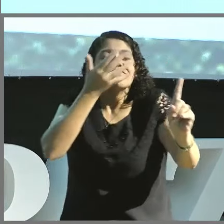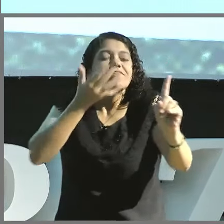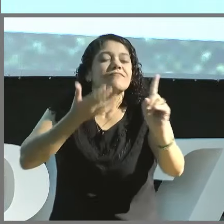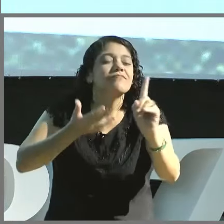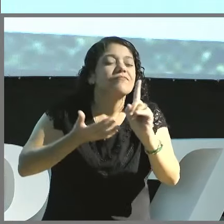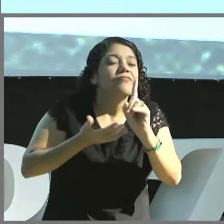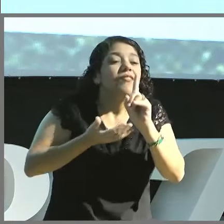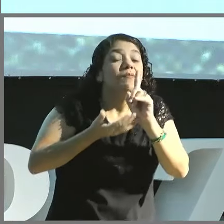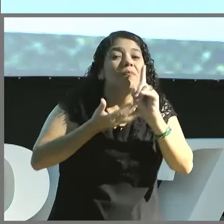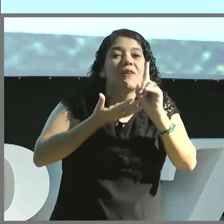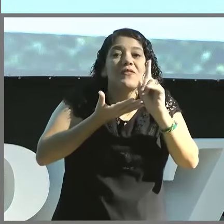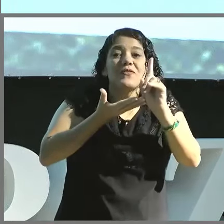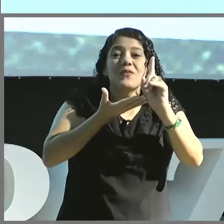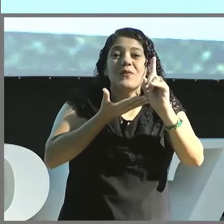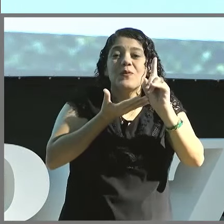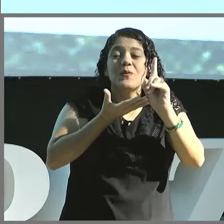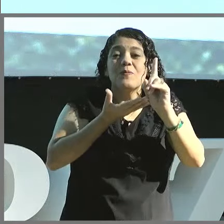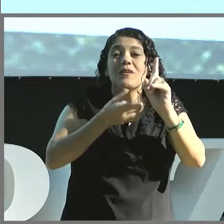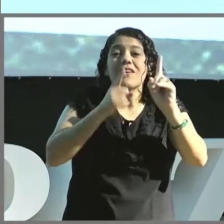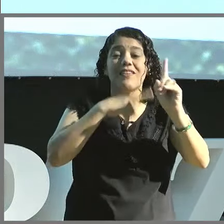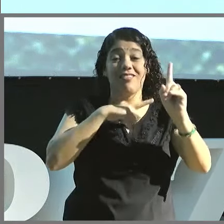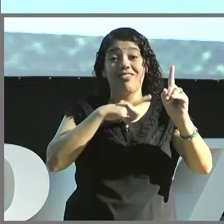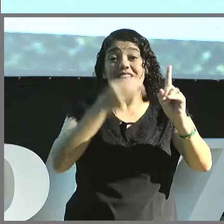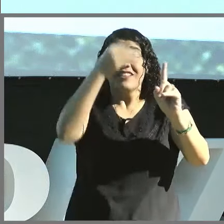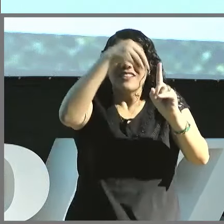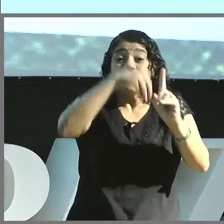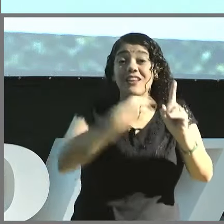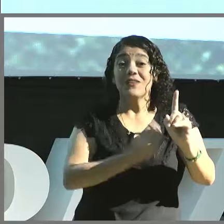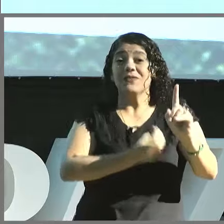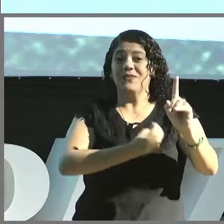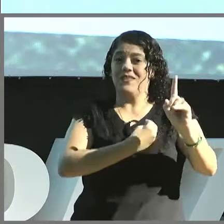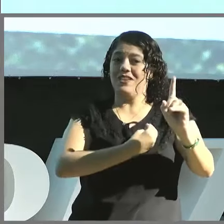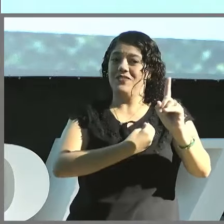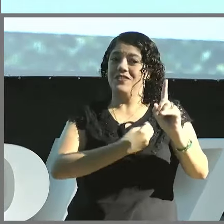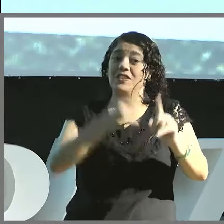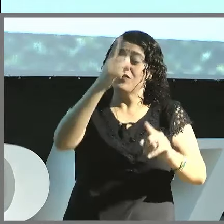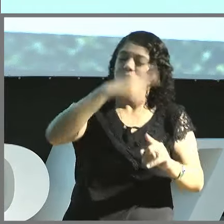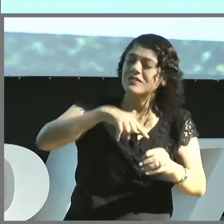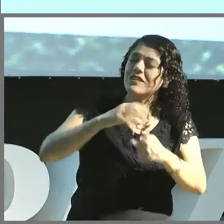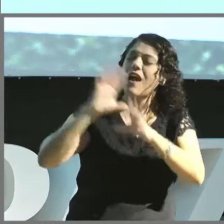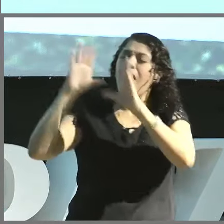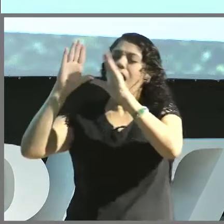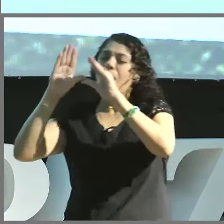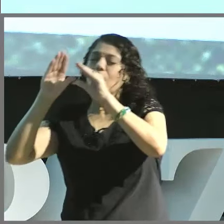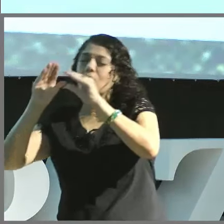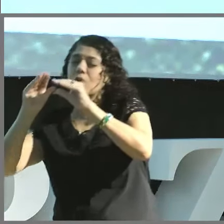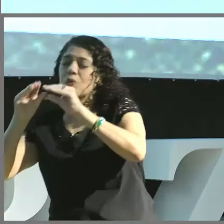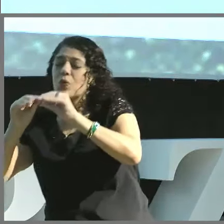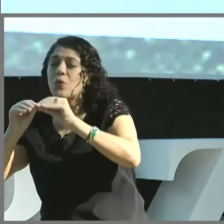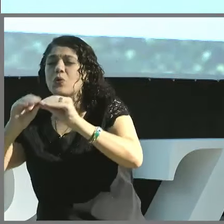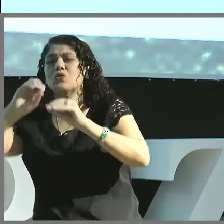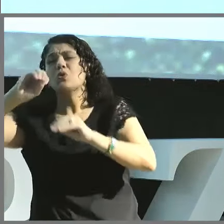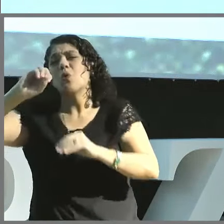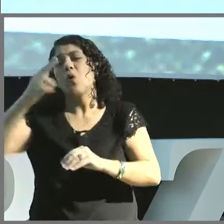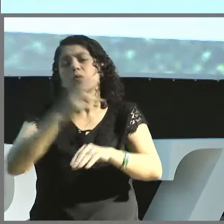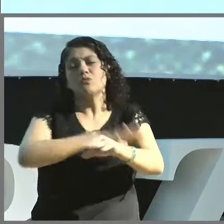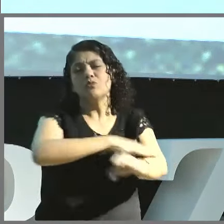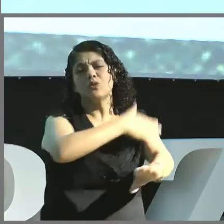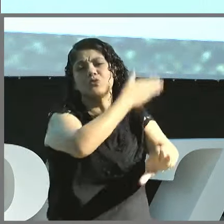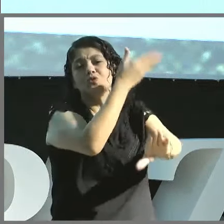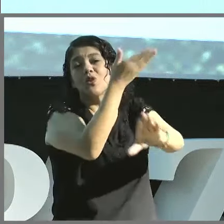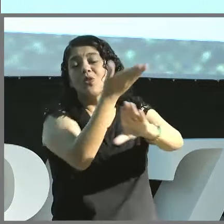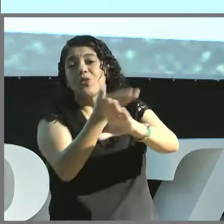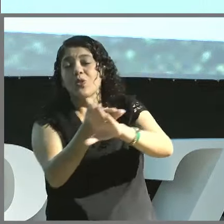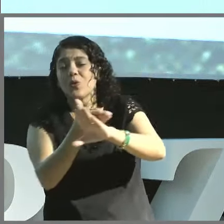preparar a casa para a chegada do amado. Ele virá, durante a noite ou no correr do dia.